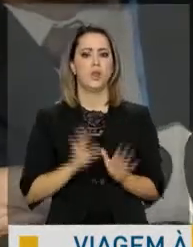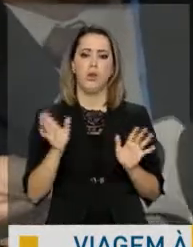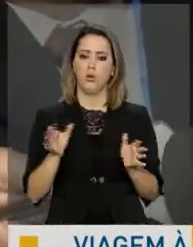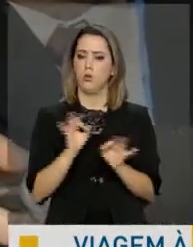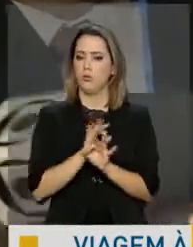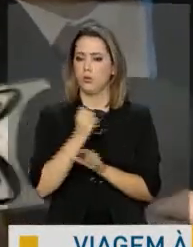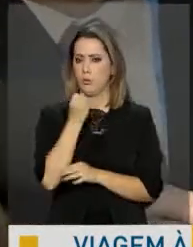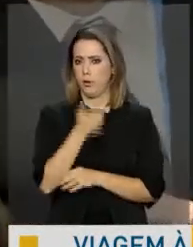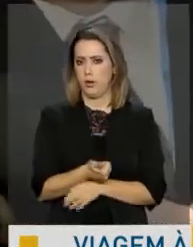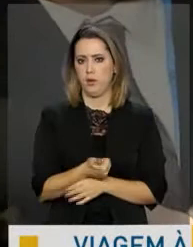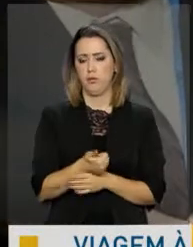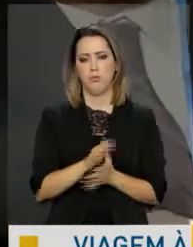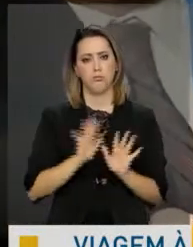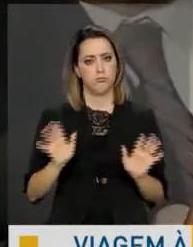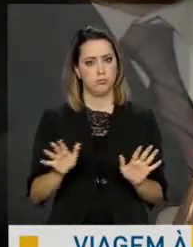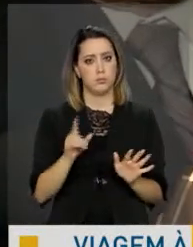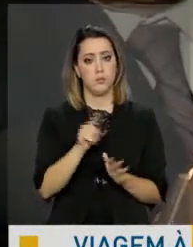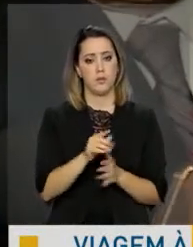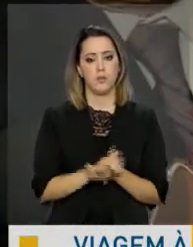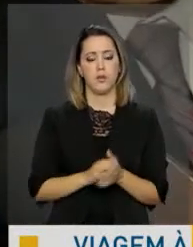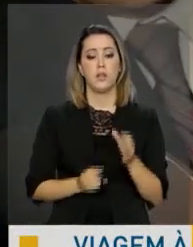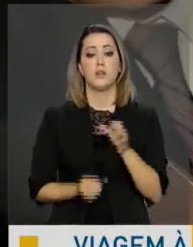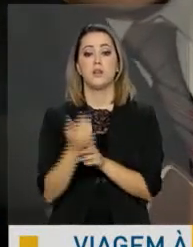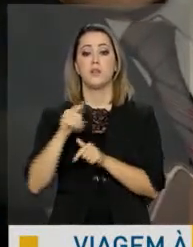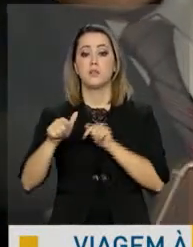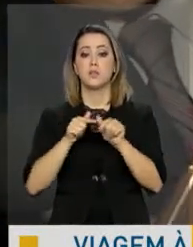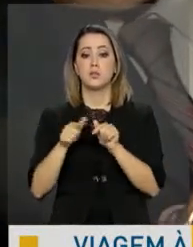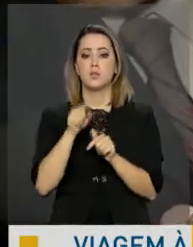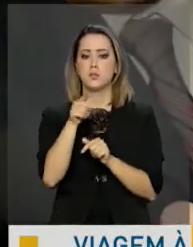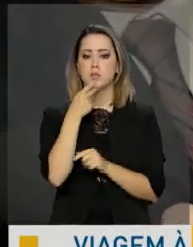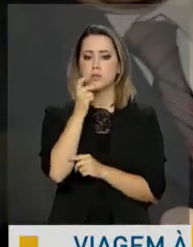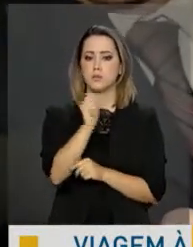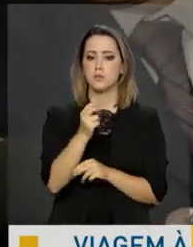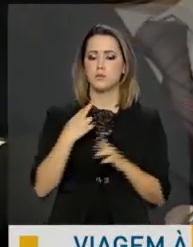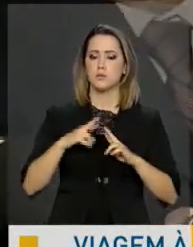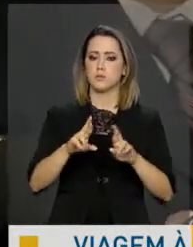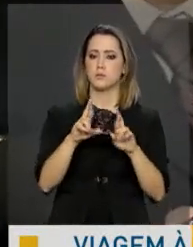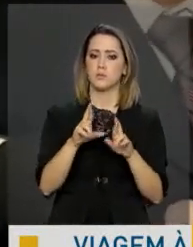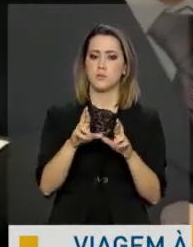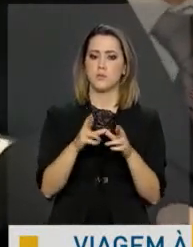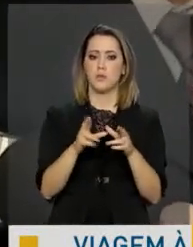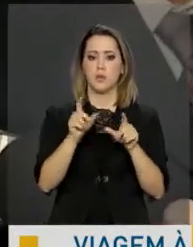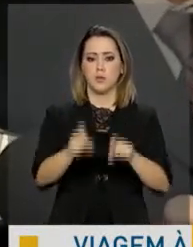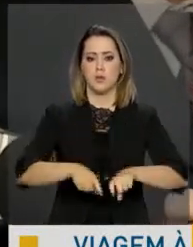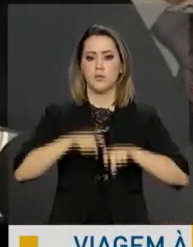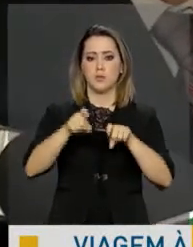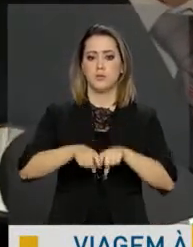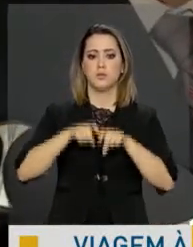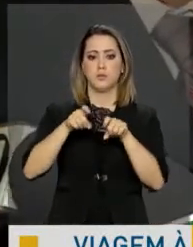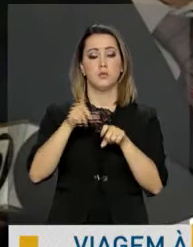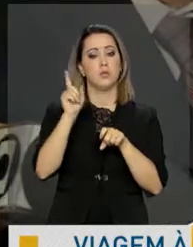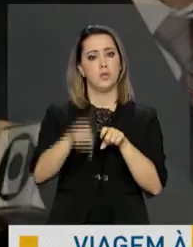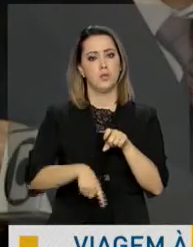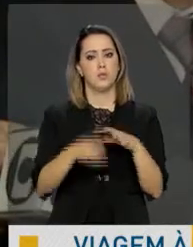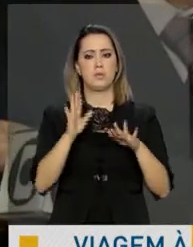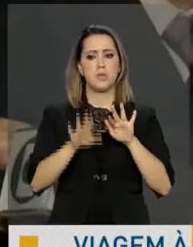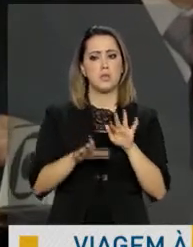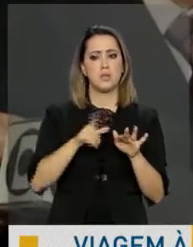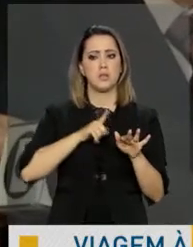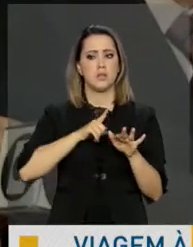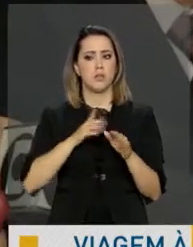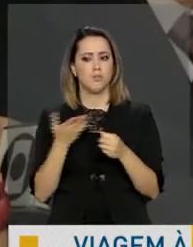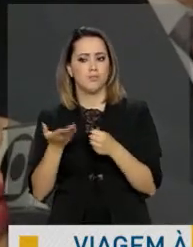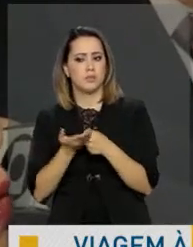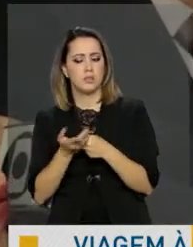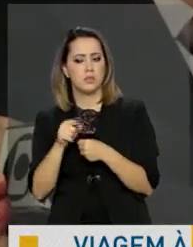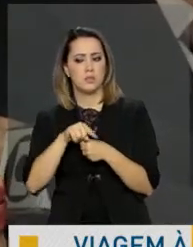suficiente. Ministro, em relação aos postos de trabalho que o senhor falou, essa expectativa que o agronegócio gera é uma coisa meio sazonal. Talvez